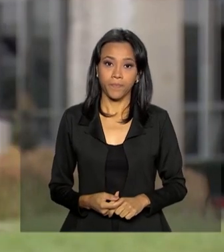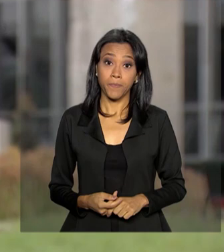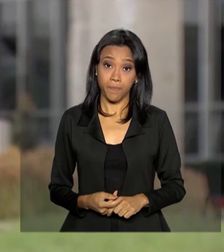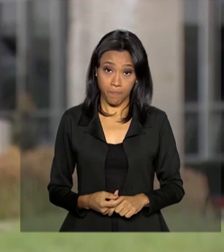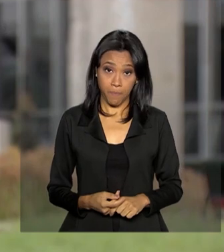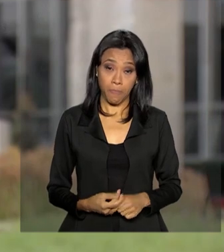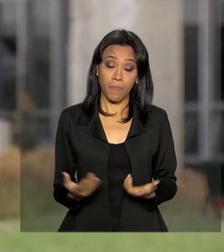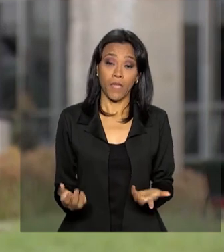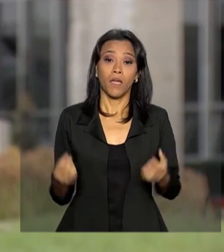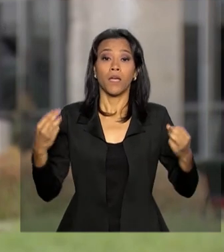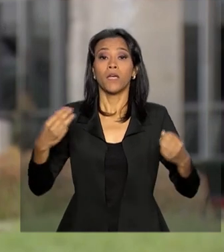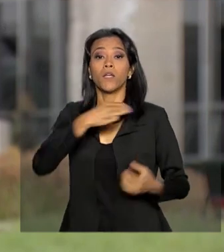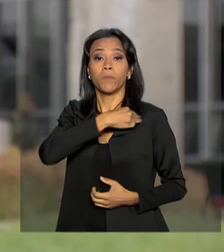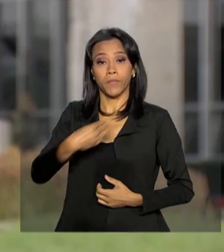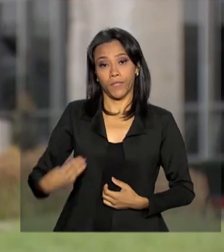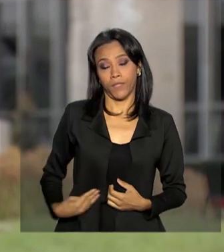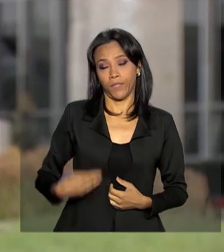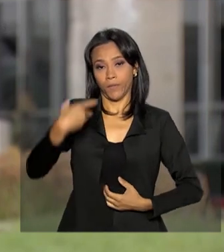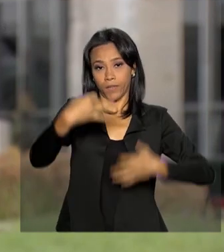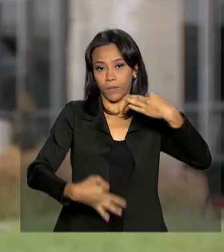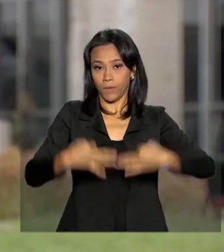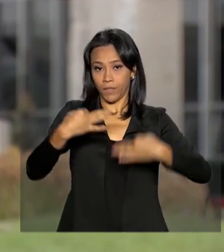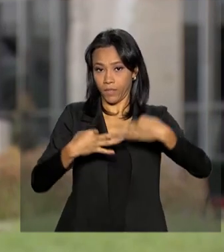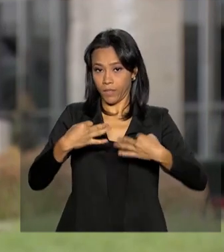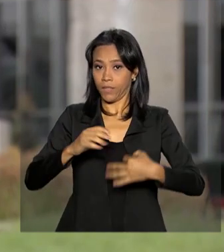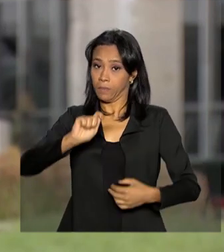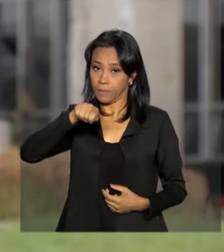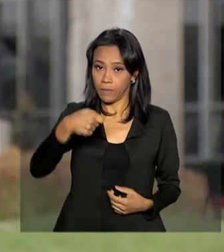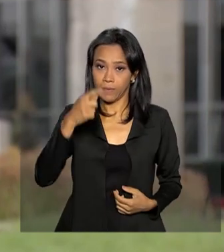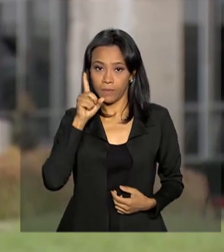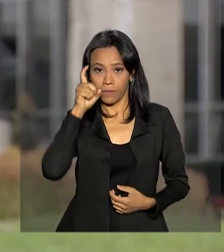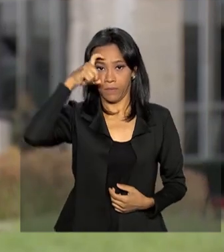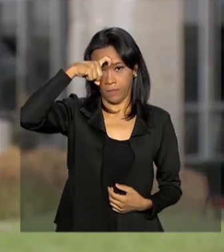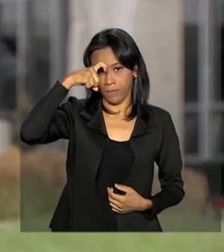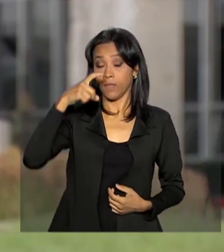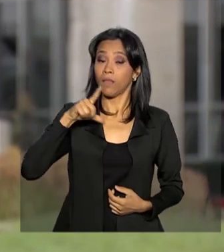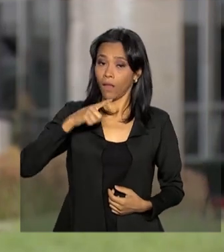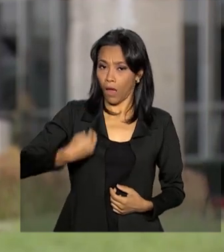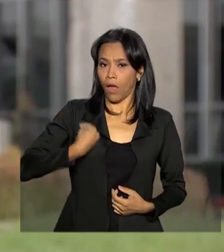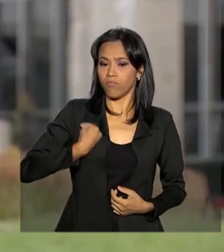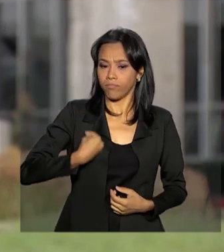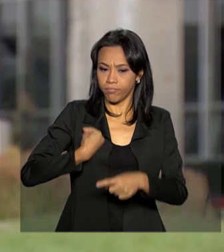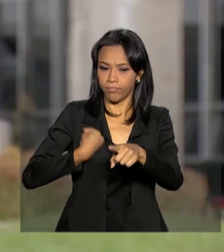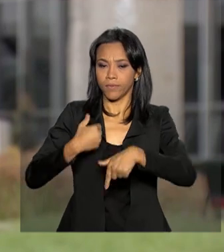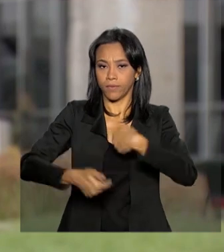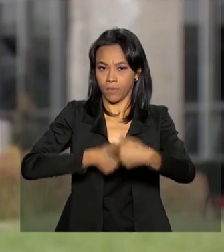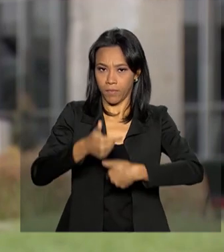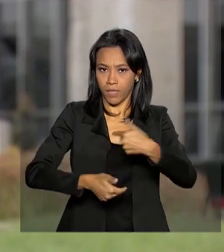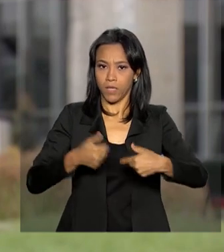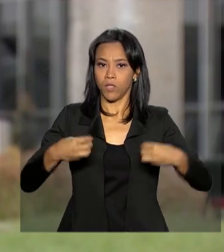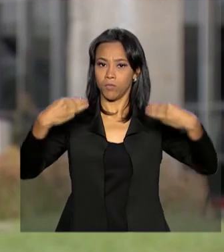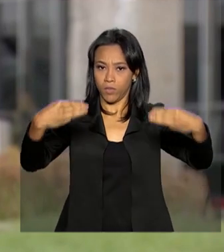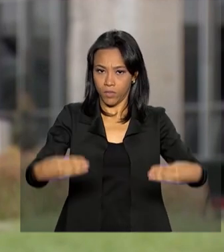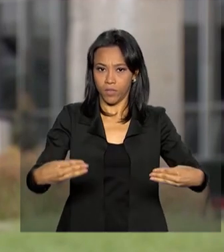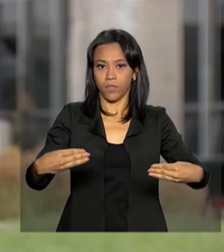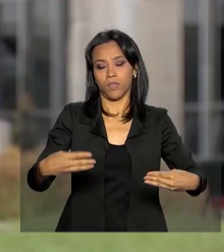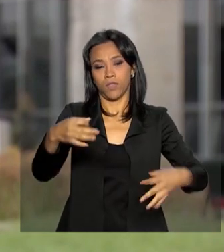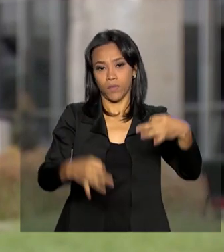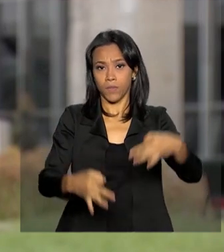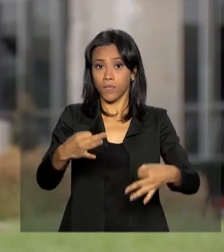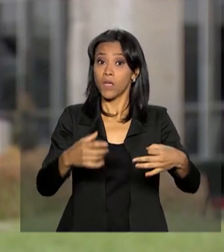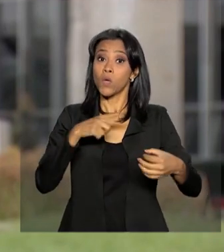E o ministro da Justiça e Segurança Pública, Sérgio Moro, se encontra hoje aqui no Ministério com o secretário de Previdência